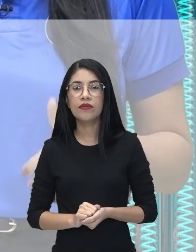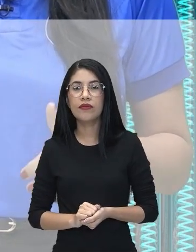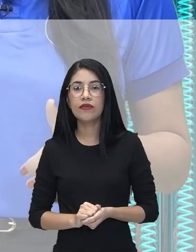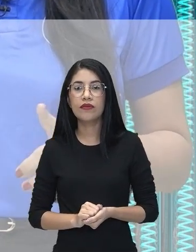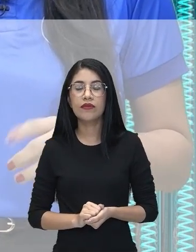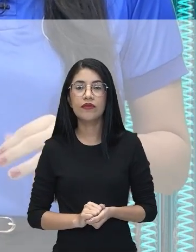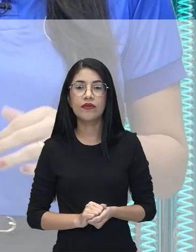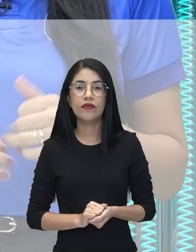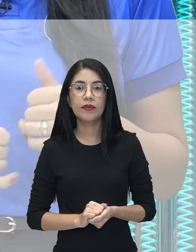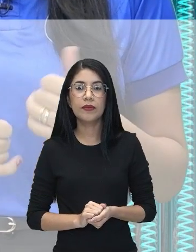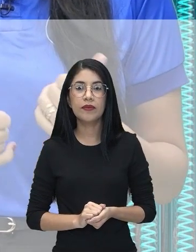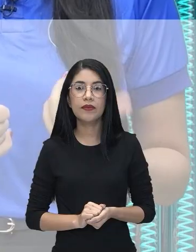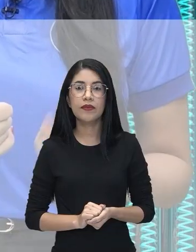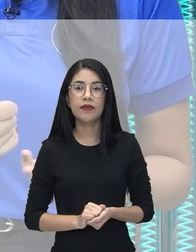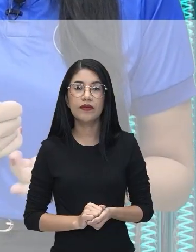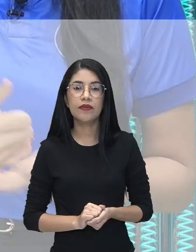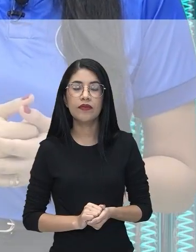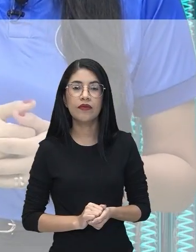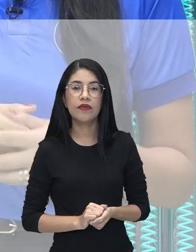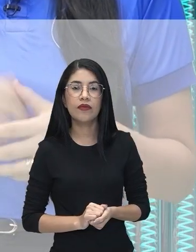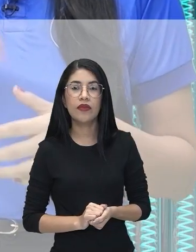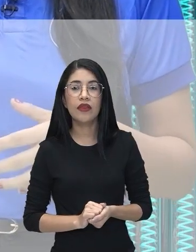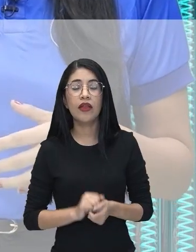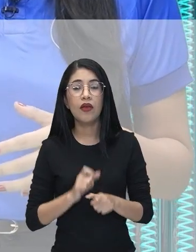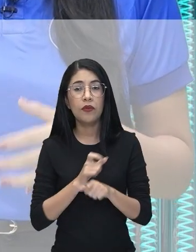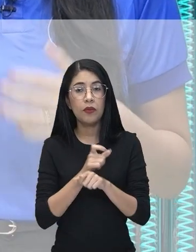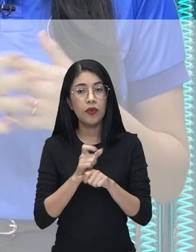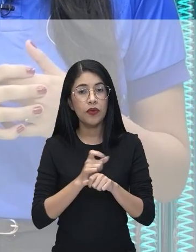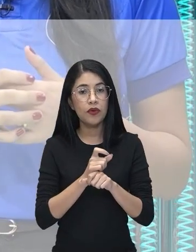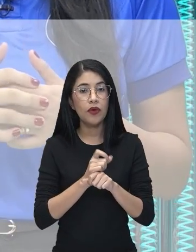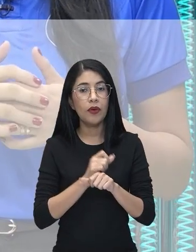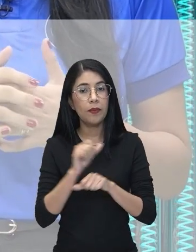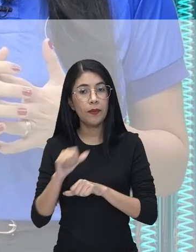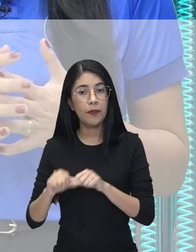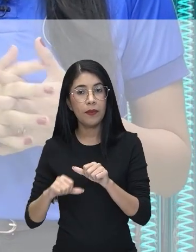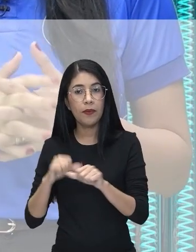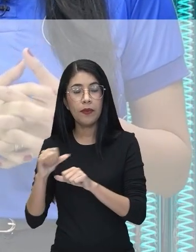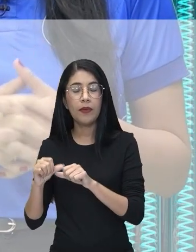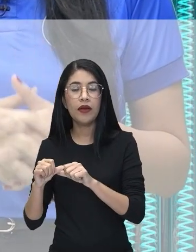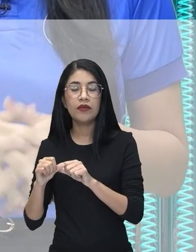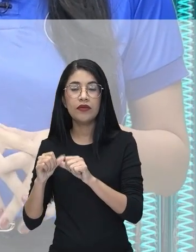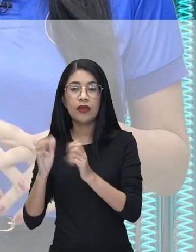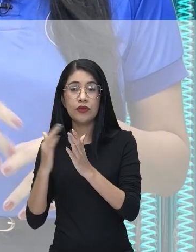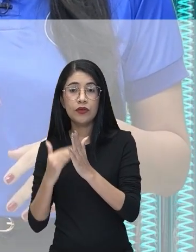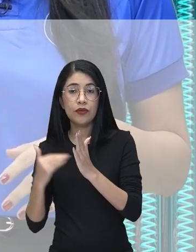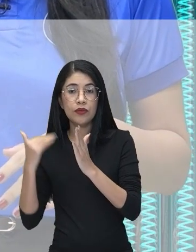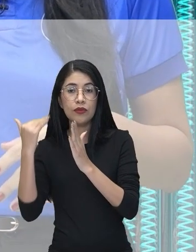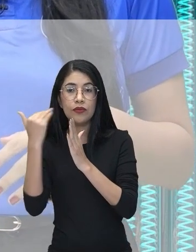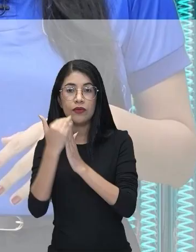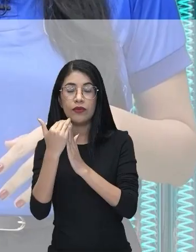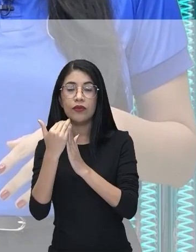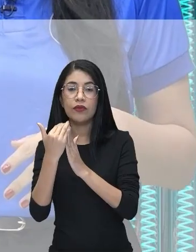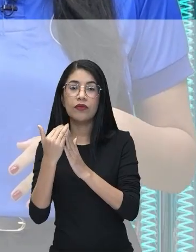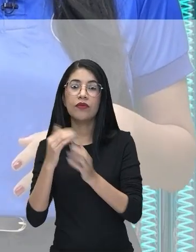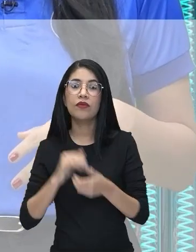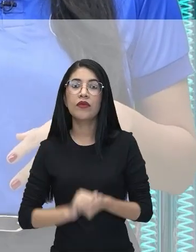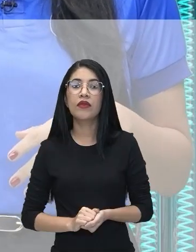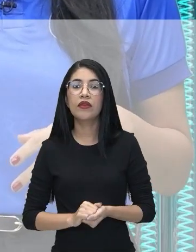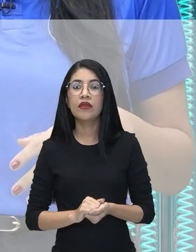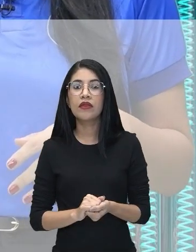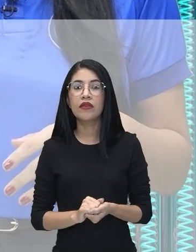o maior, né? Então, mudou de um adjetivo para o grau superlativo aí. Nós temos o